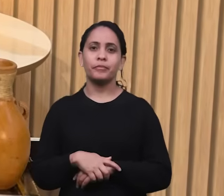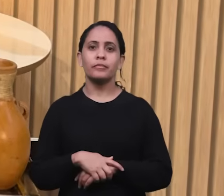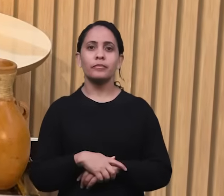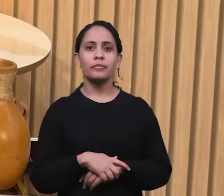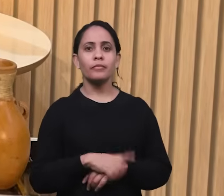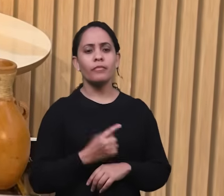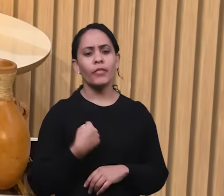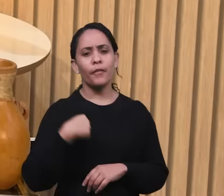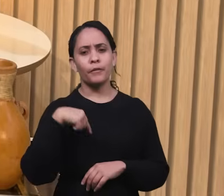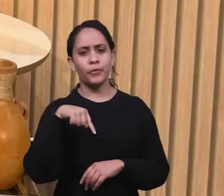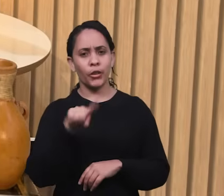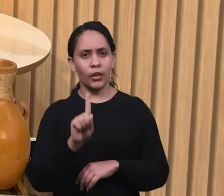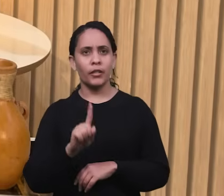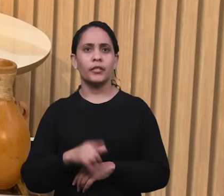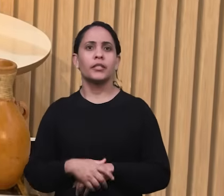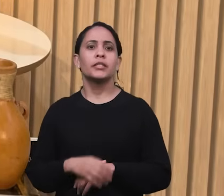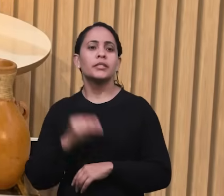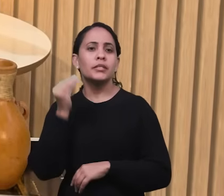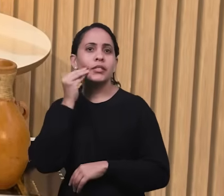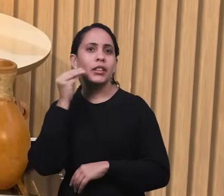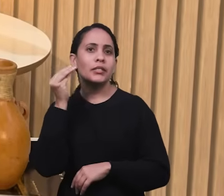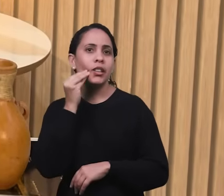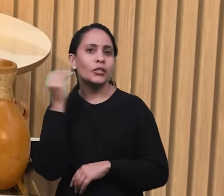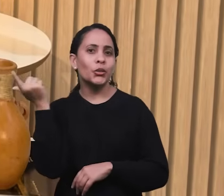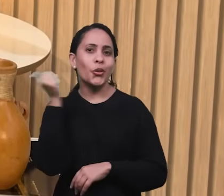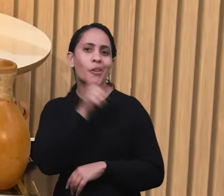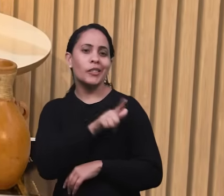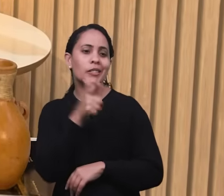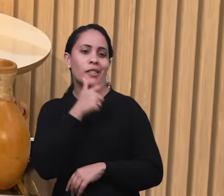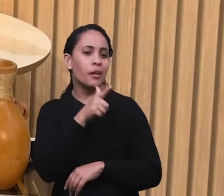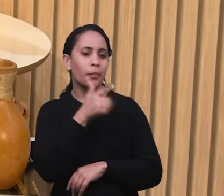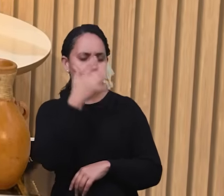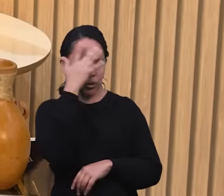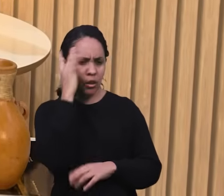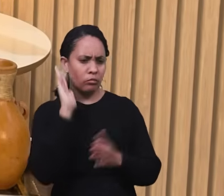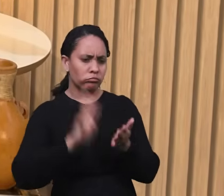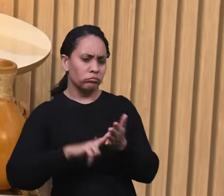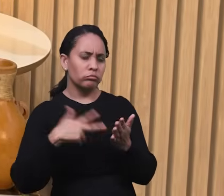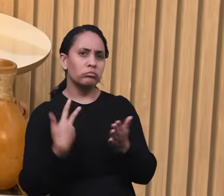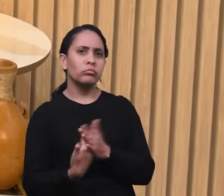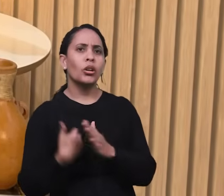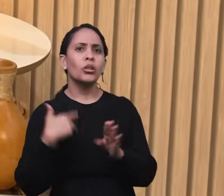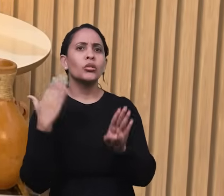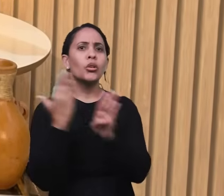se achava tradutores. Descobriu que havia uma irmã